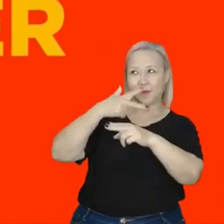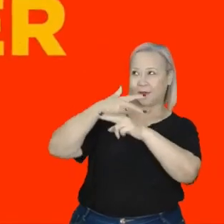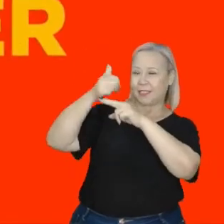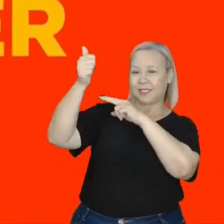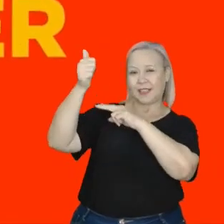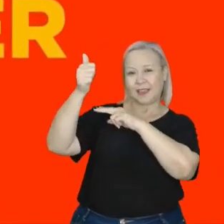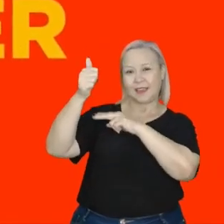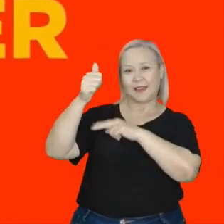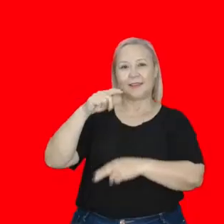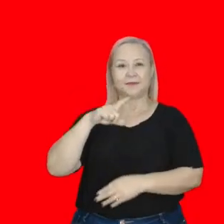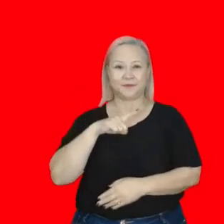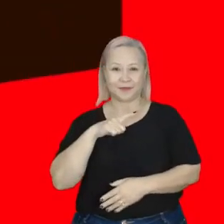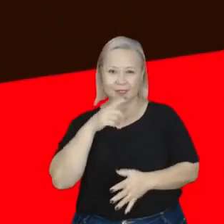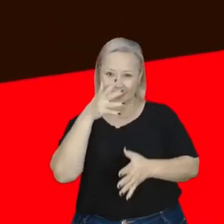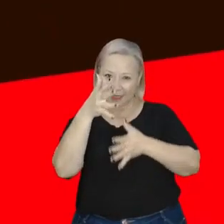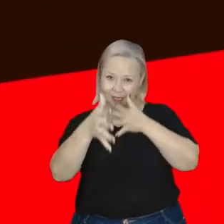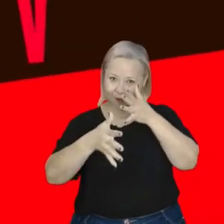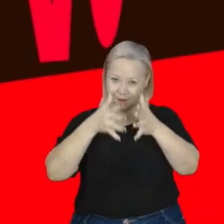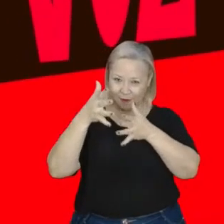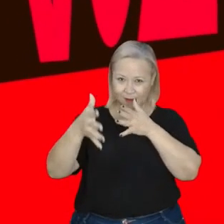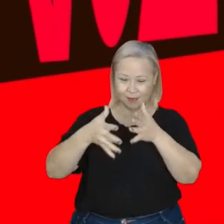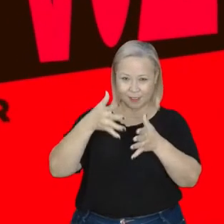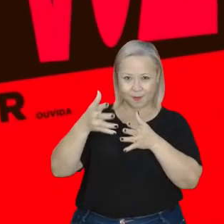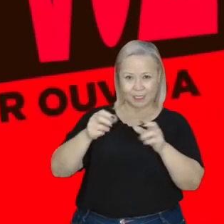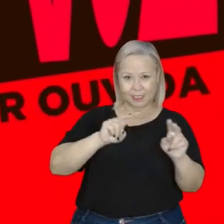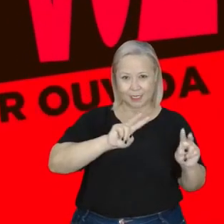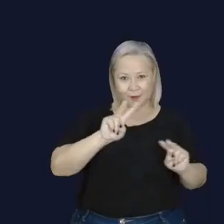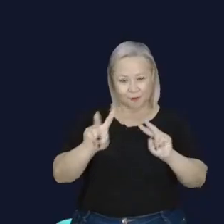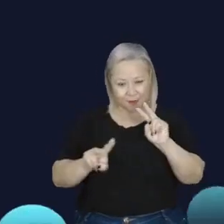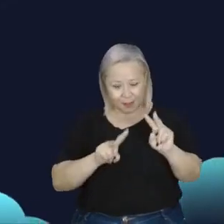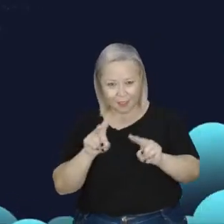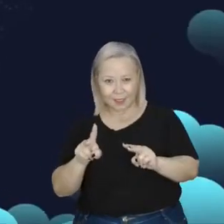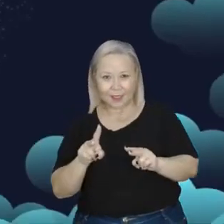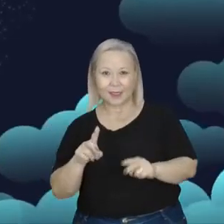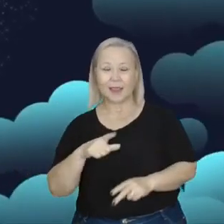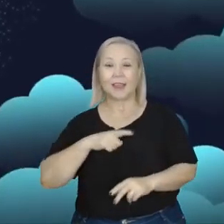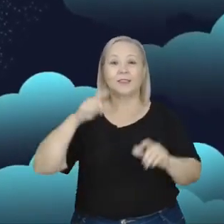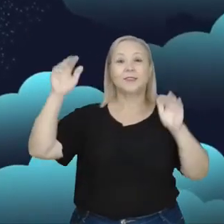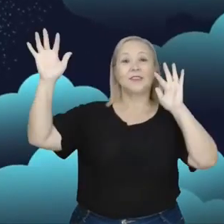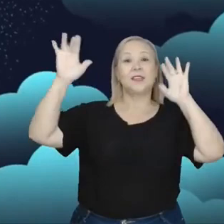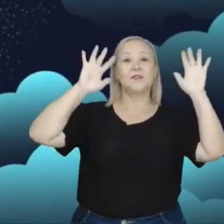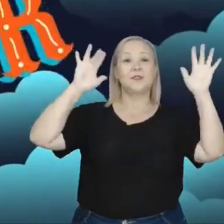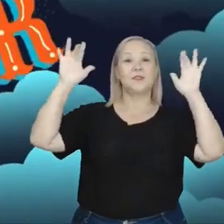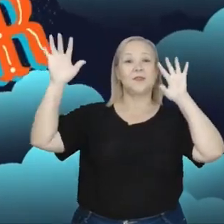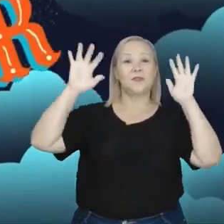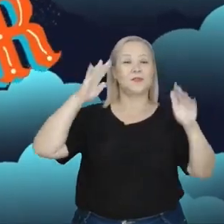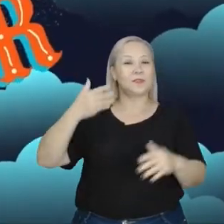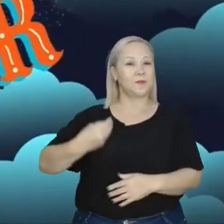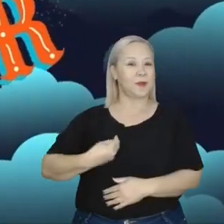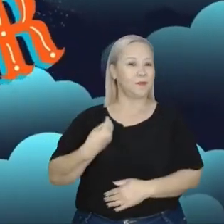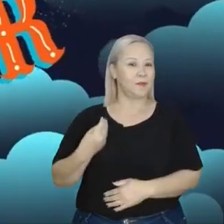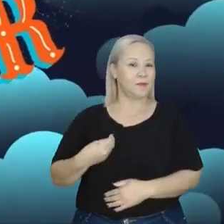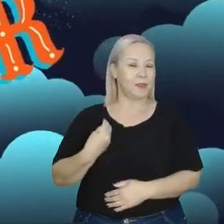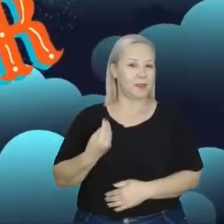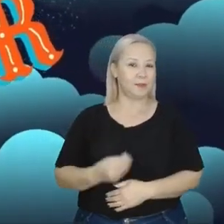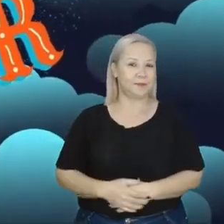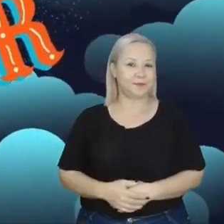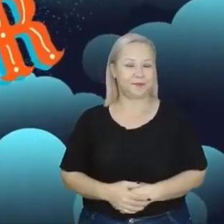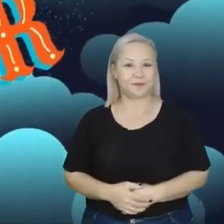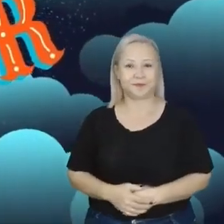batalhando pra vencer. Tenho voz pra ser ouvida, tenho sonhos pra